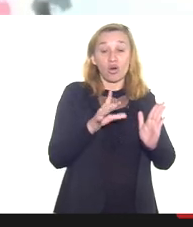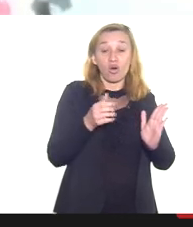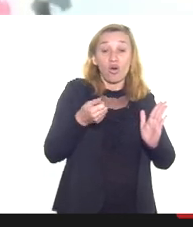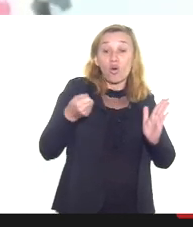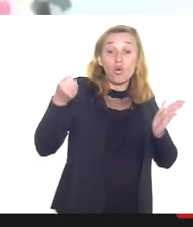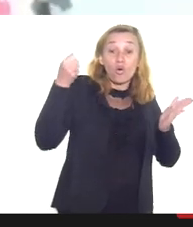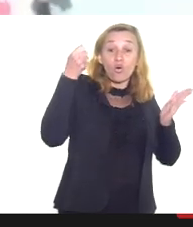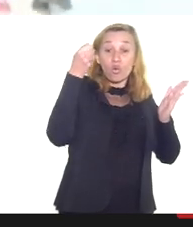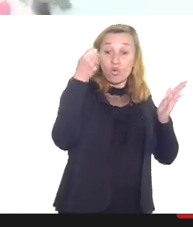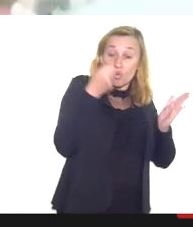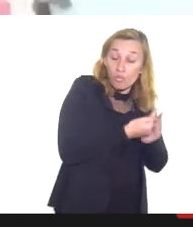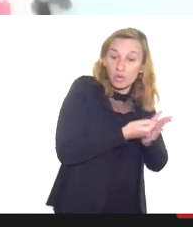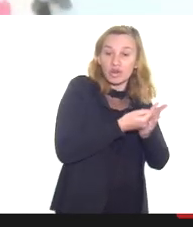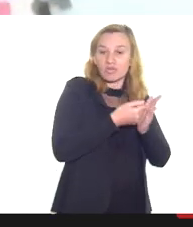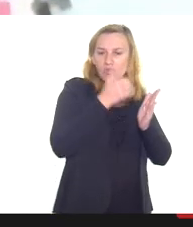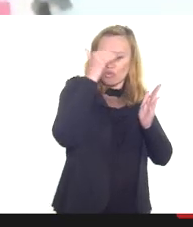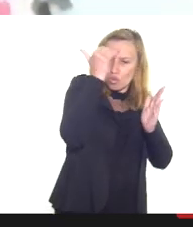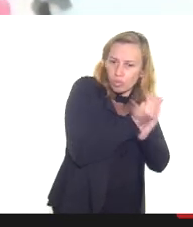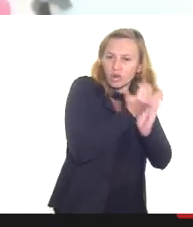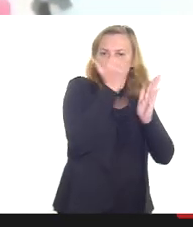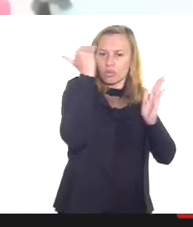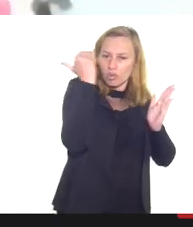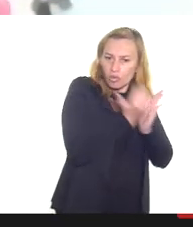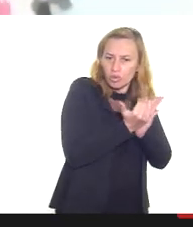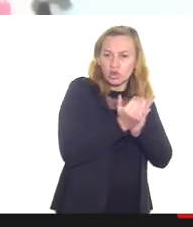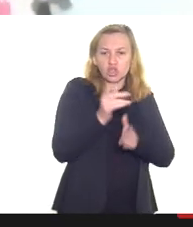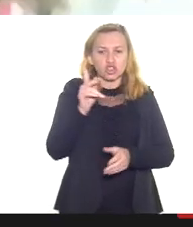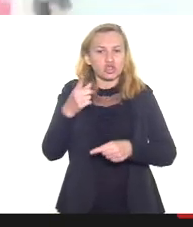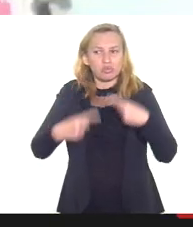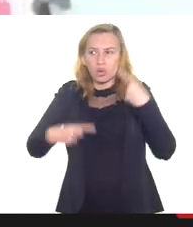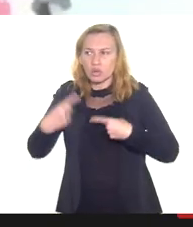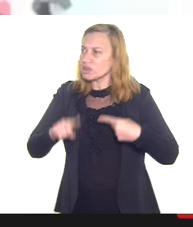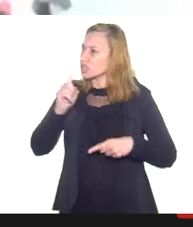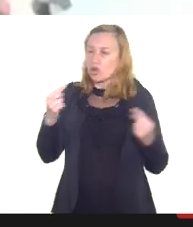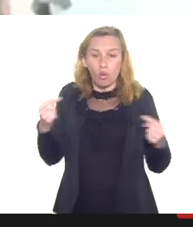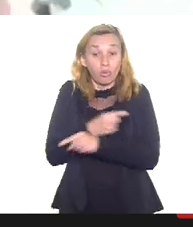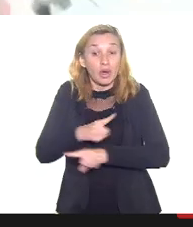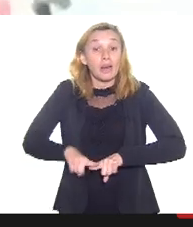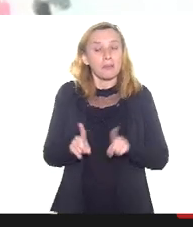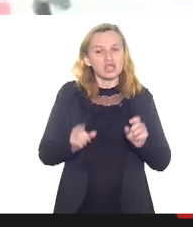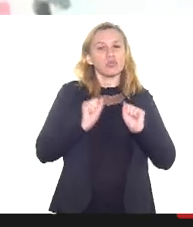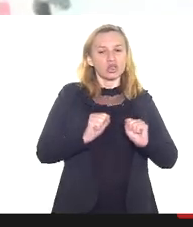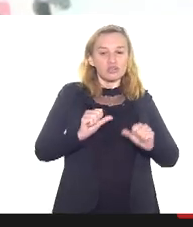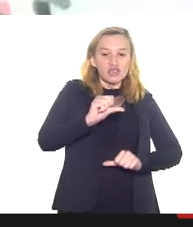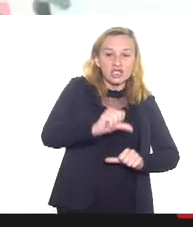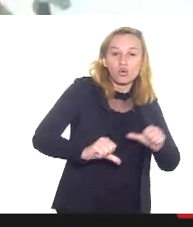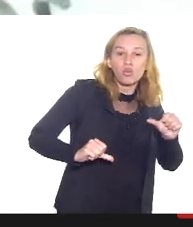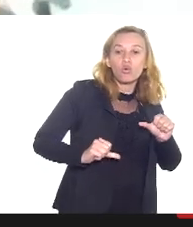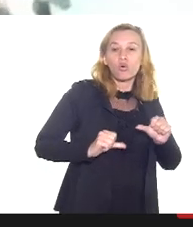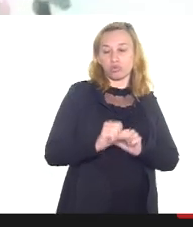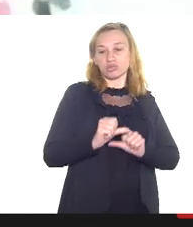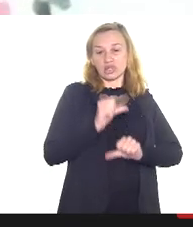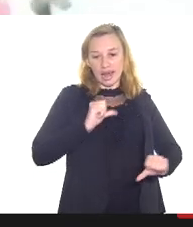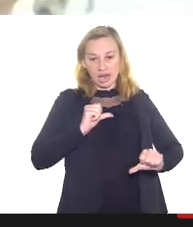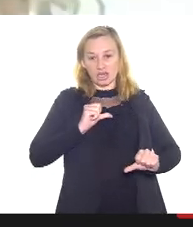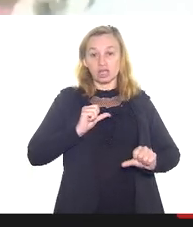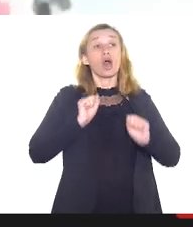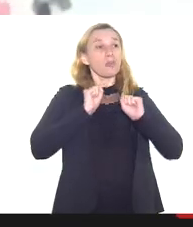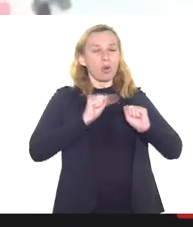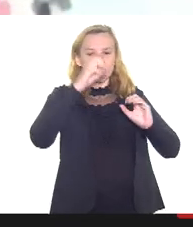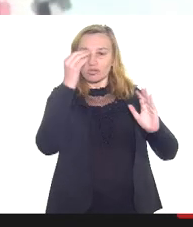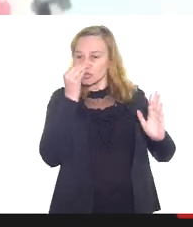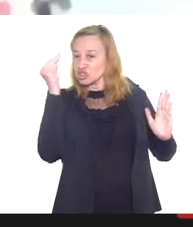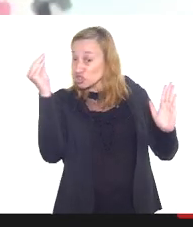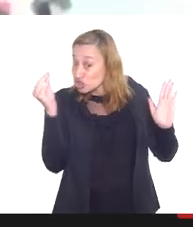de políticas que discordamos. Nós podemos fazer ao contrário, nós podemos ser